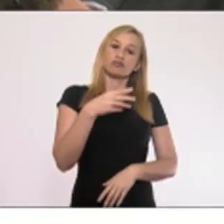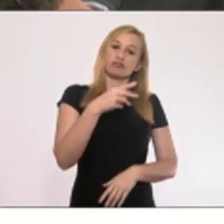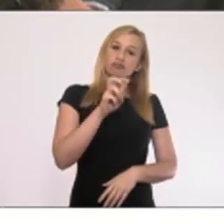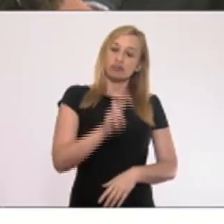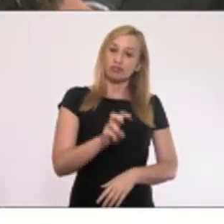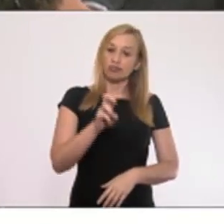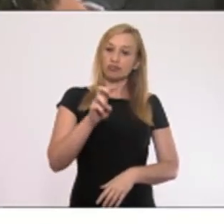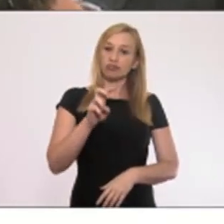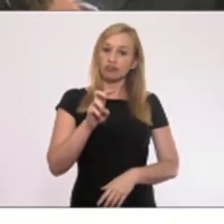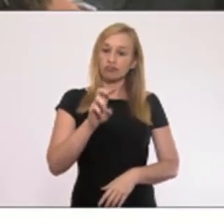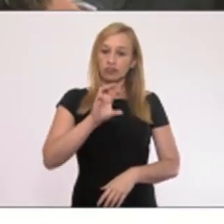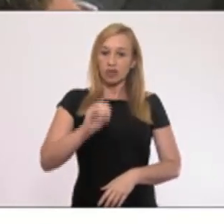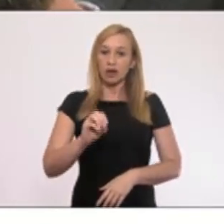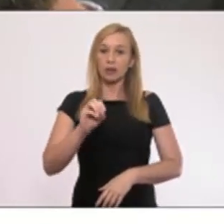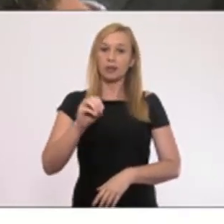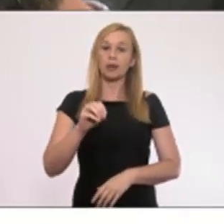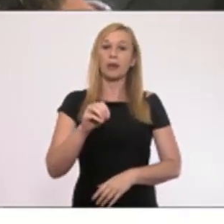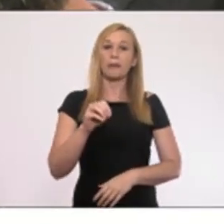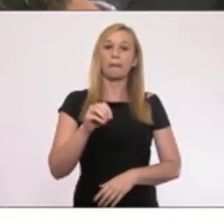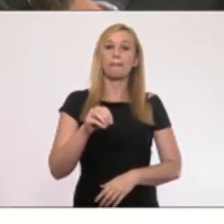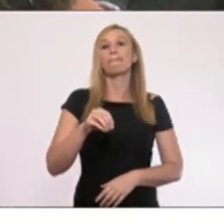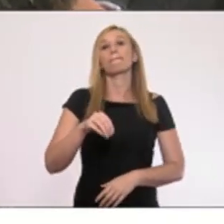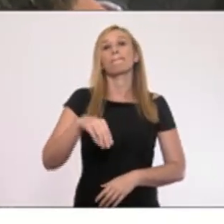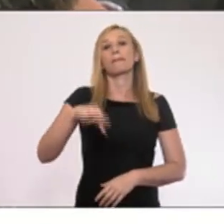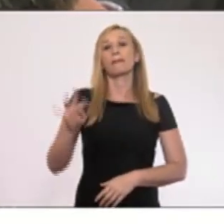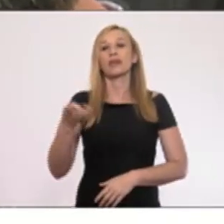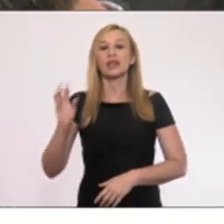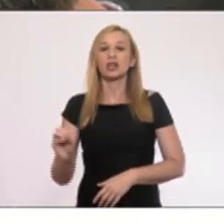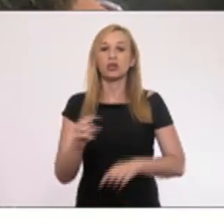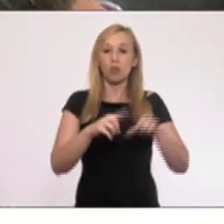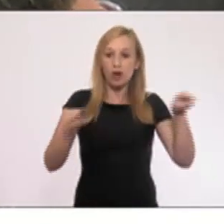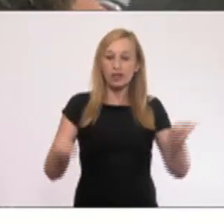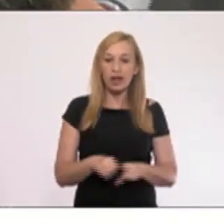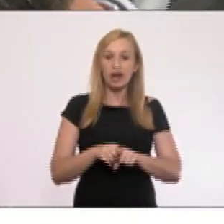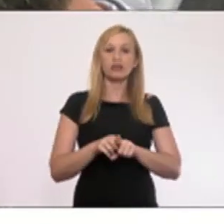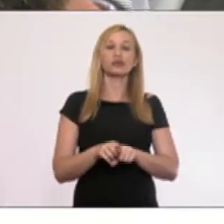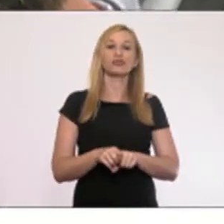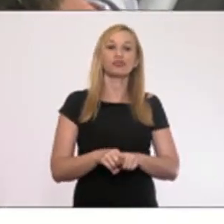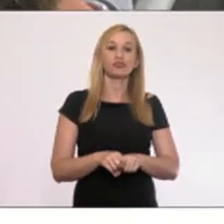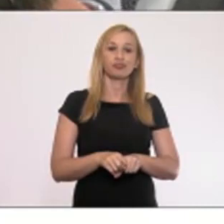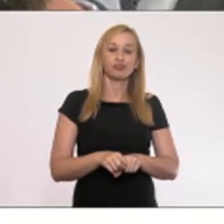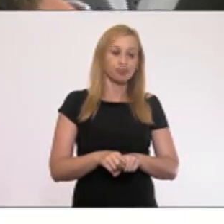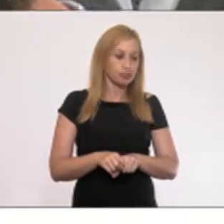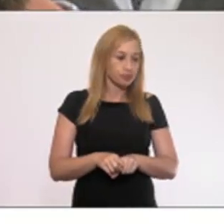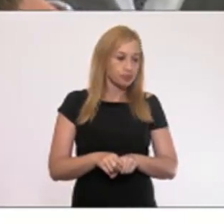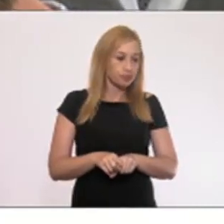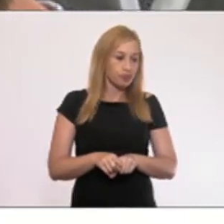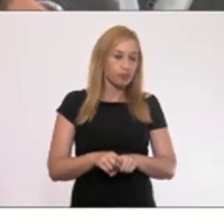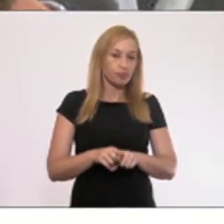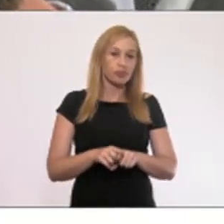registrar responsável técnico junto ao Conselho Regional de Educação Física da 1ª Região, CREF 1,